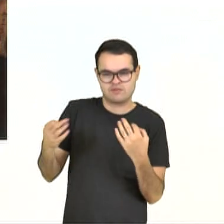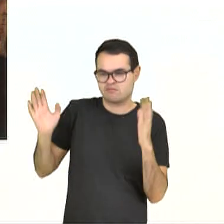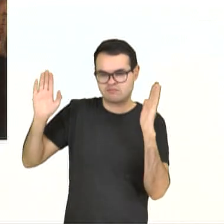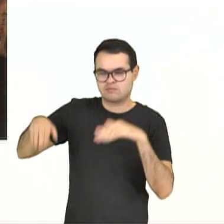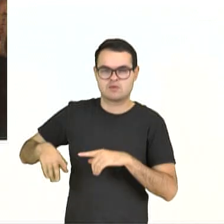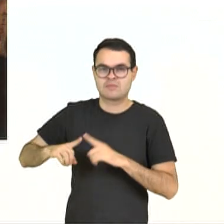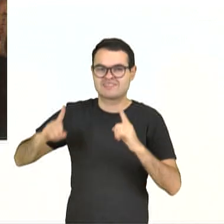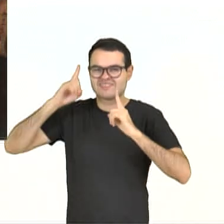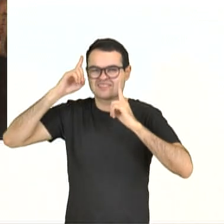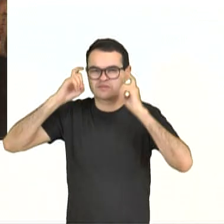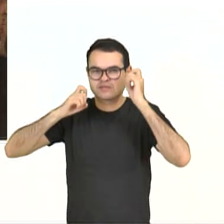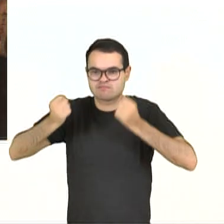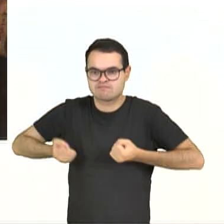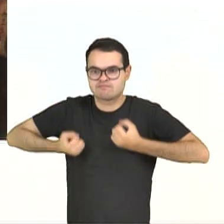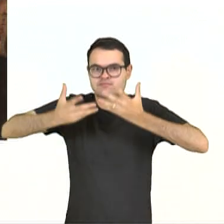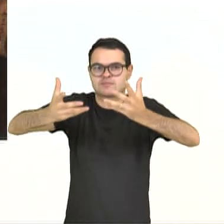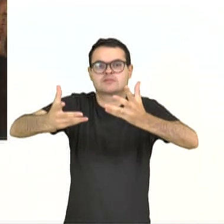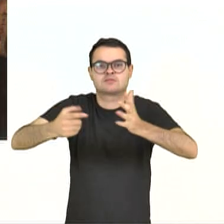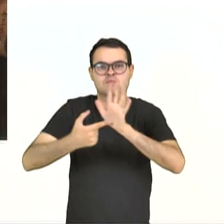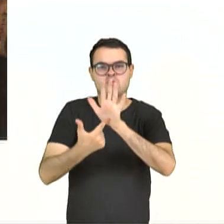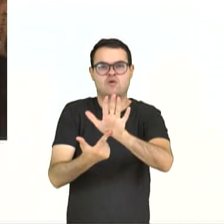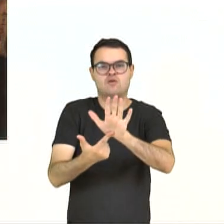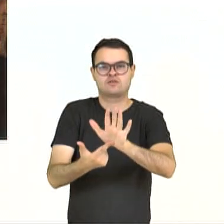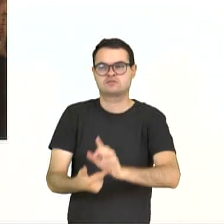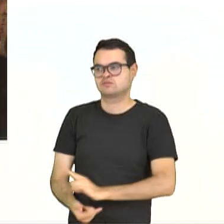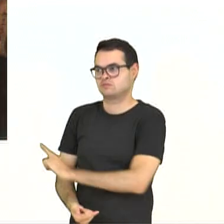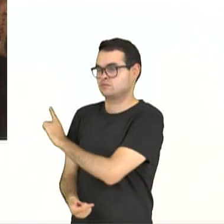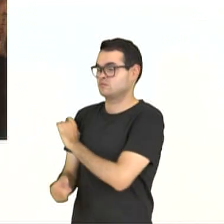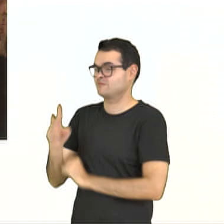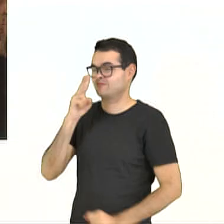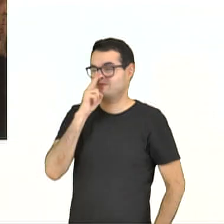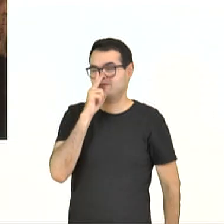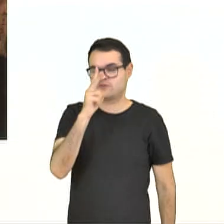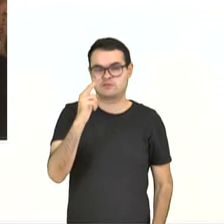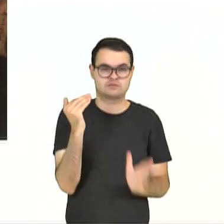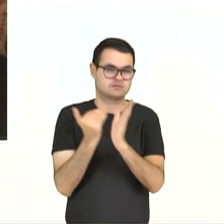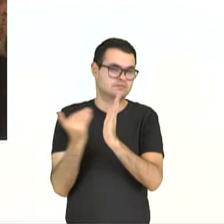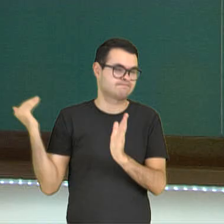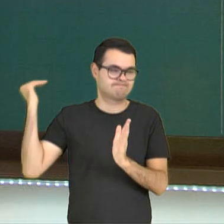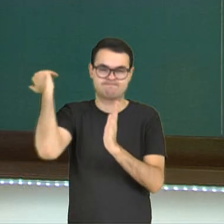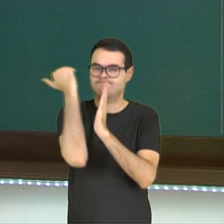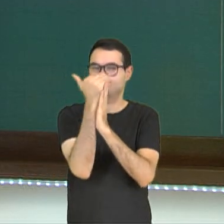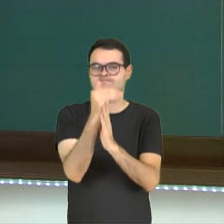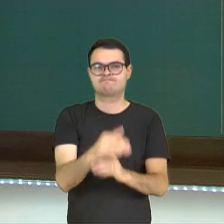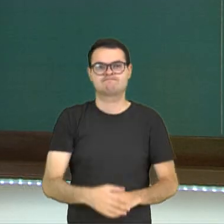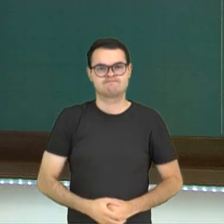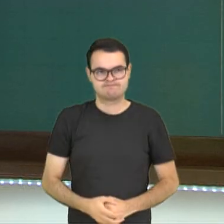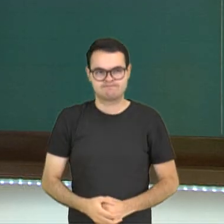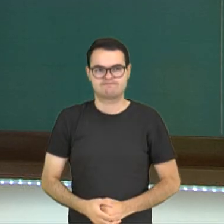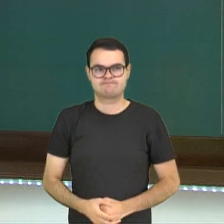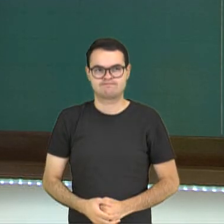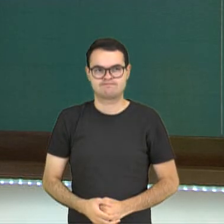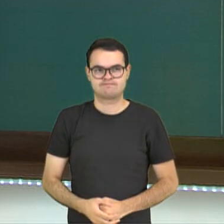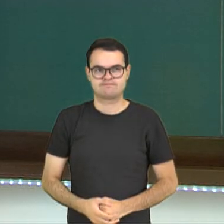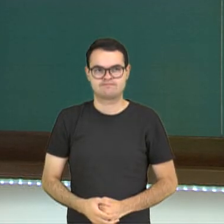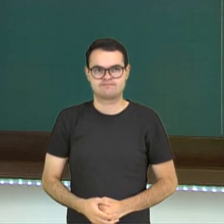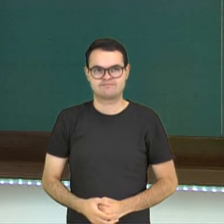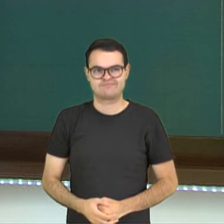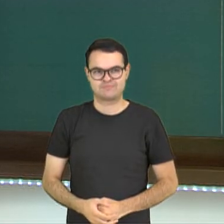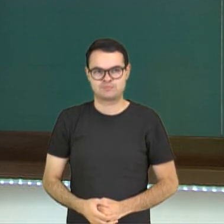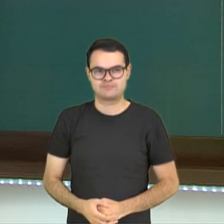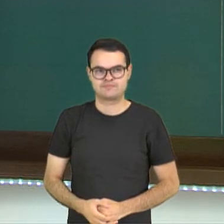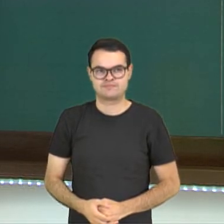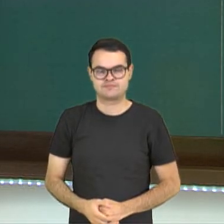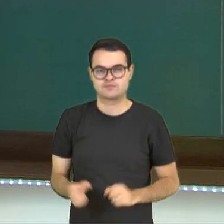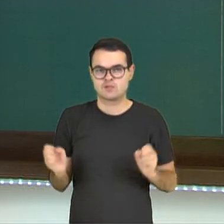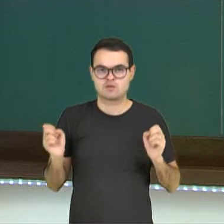ele quer a expressão, né? E ele vai buscar isso ao extremo, tá? A lição de anatomia do Rembrandt.